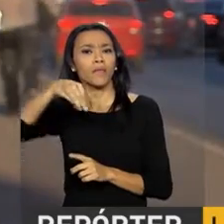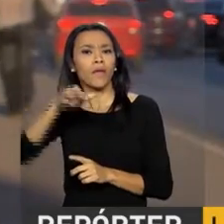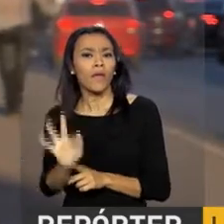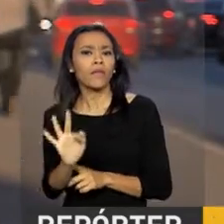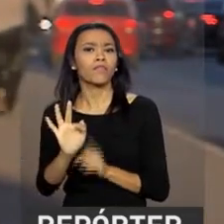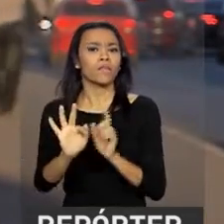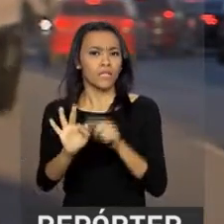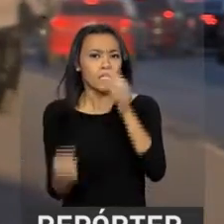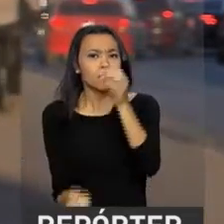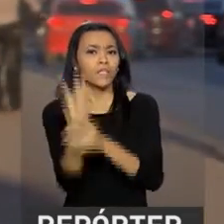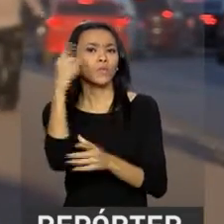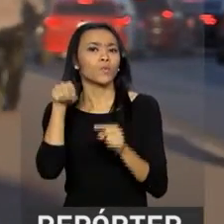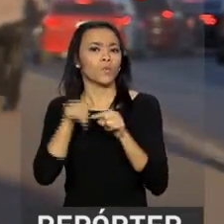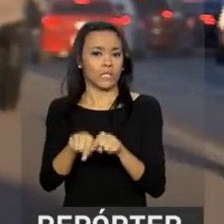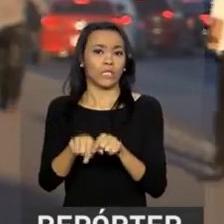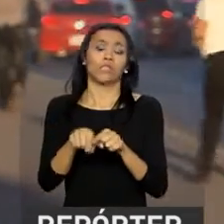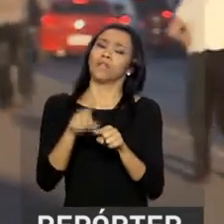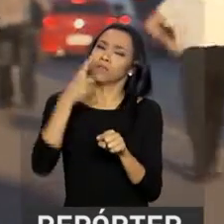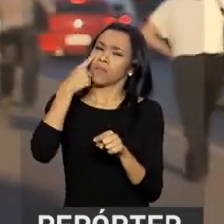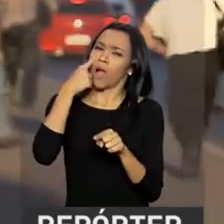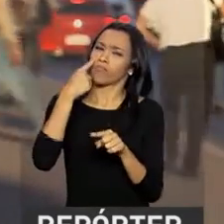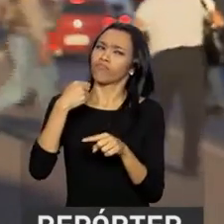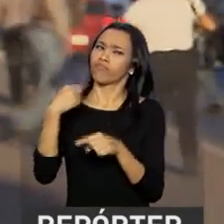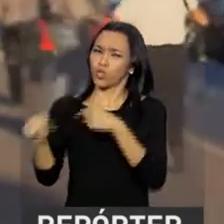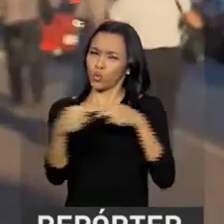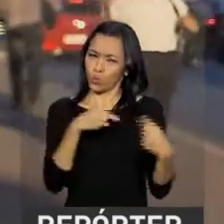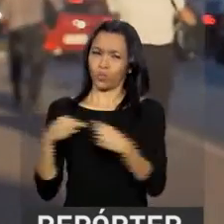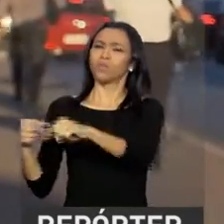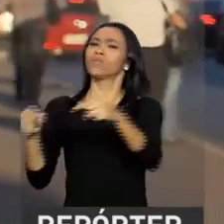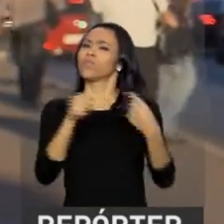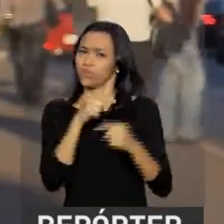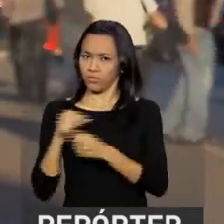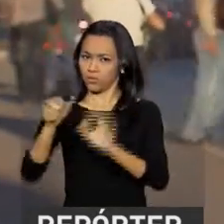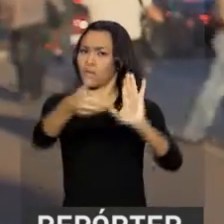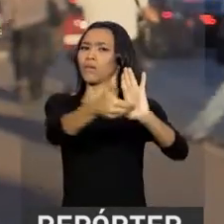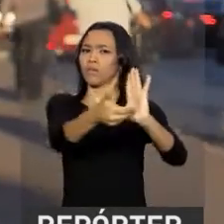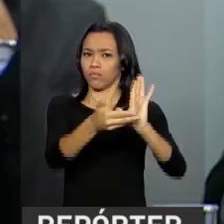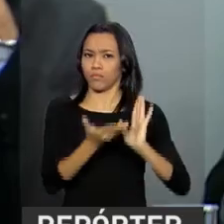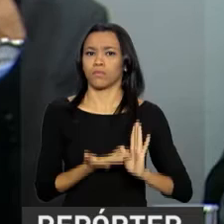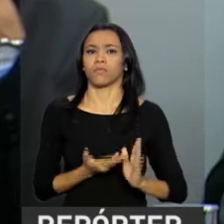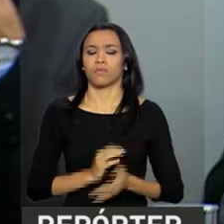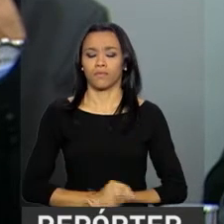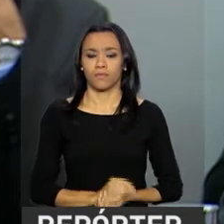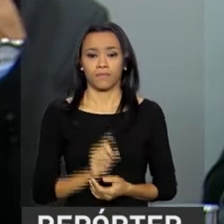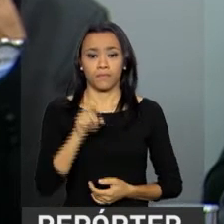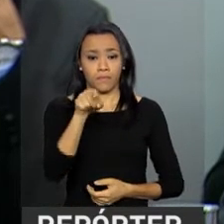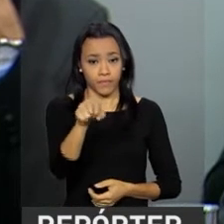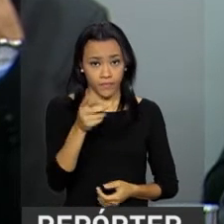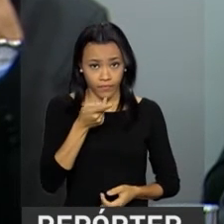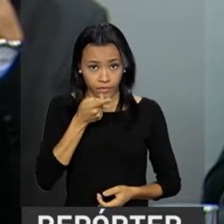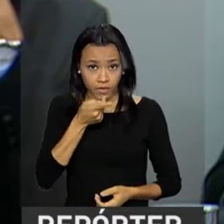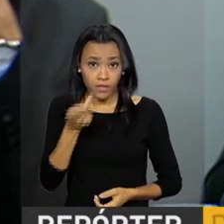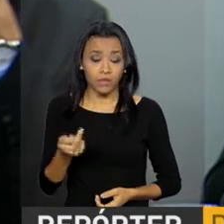recria a contribuição ainda está sendo discutido na Câmara dos Deputados. Dentro, né,